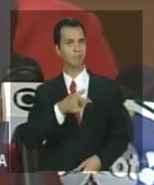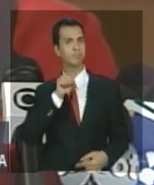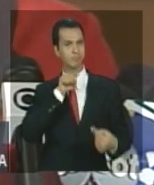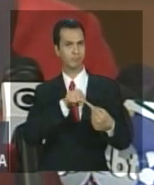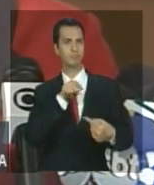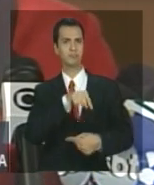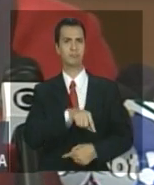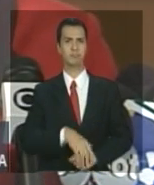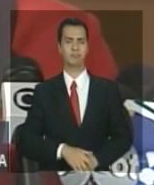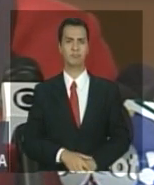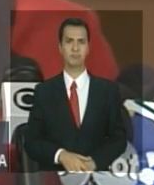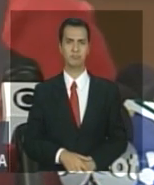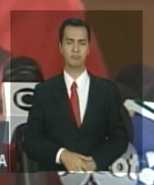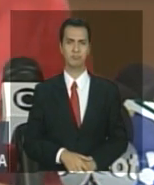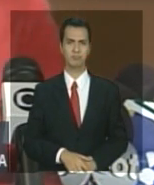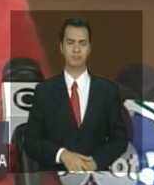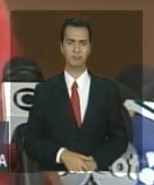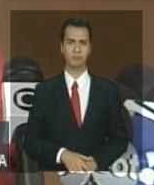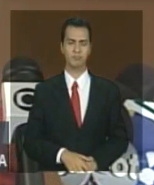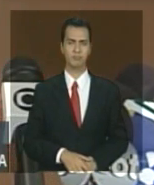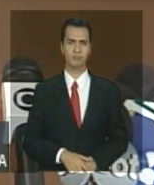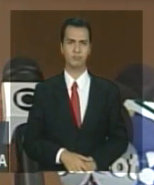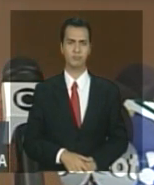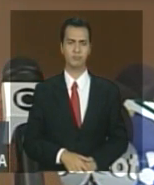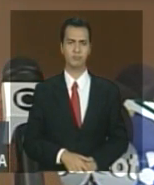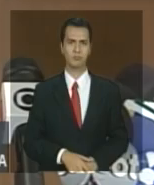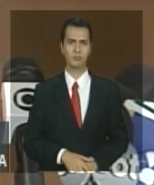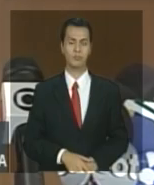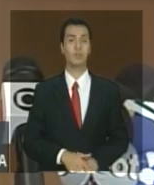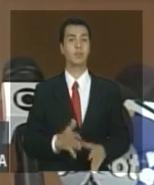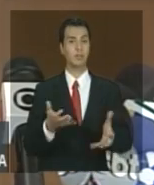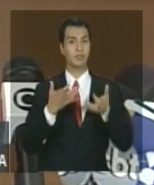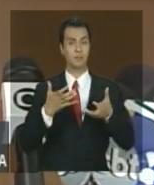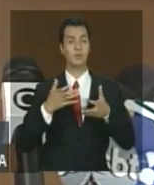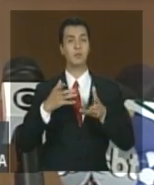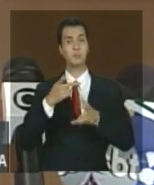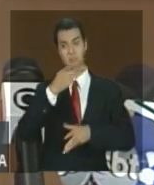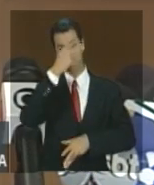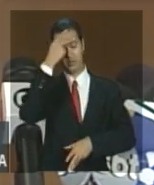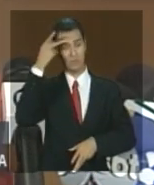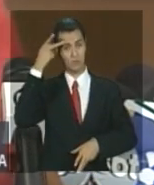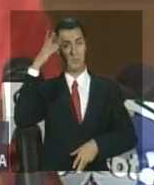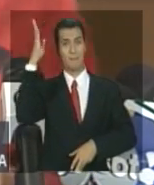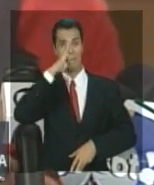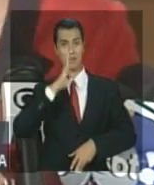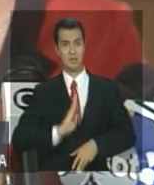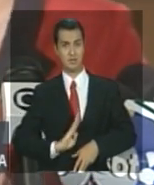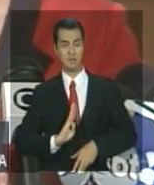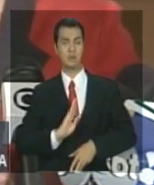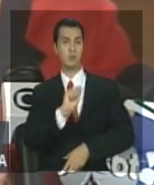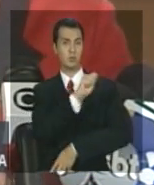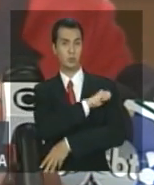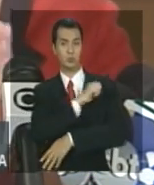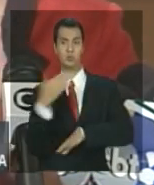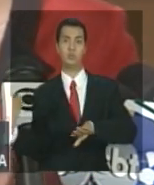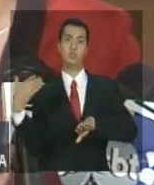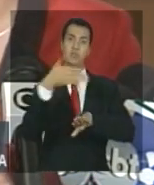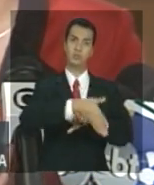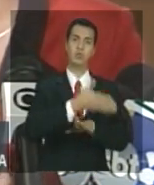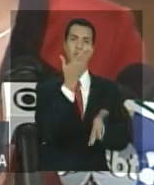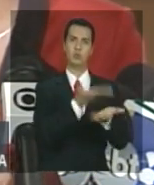tanto no que se refere a trazer brasileiros e brasileiras para estudarem aqui